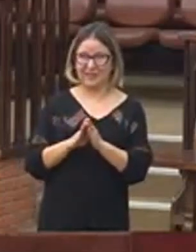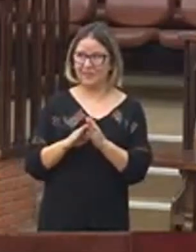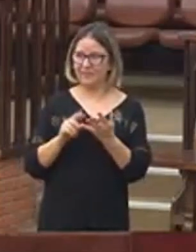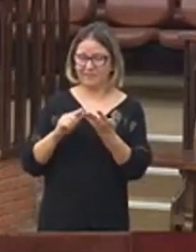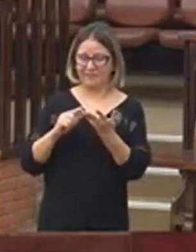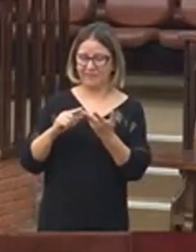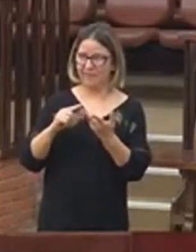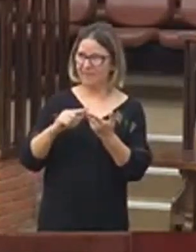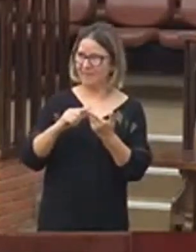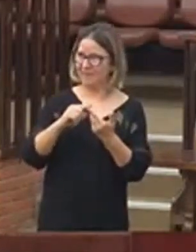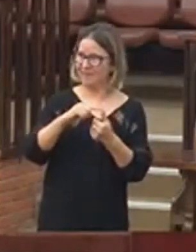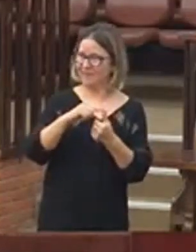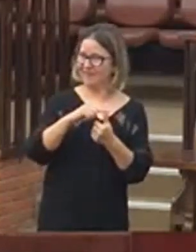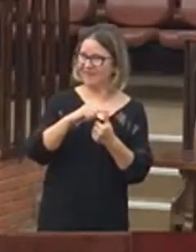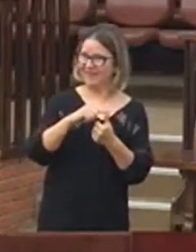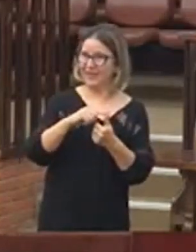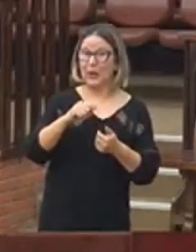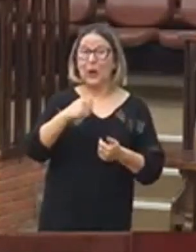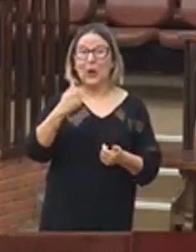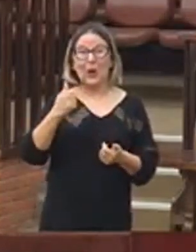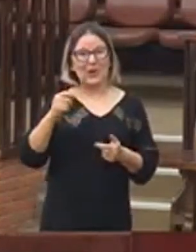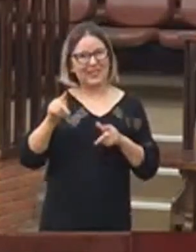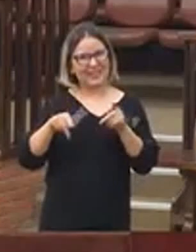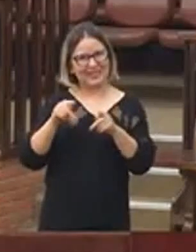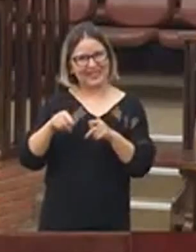6, 3, 9, 11.